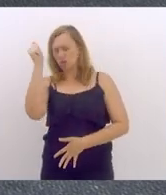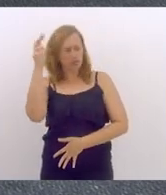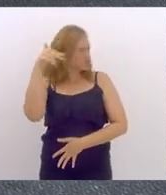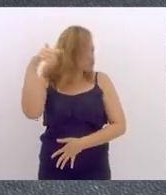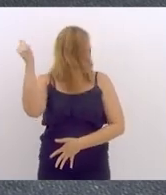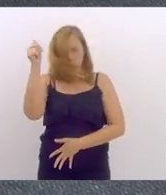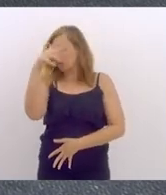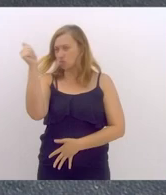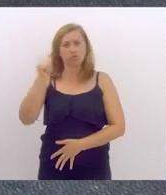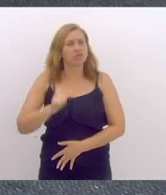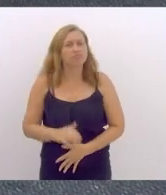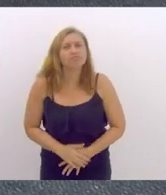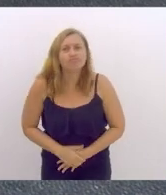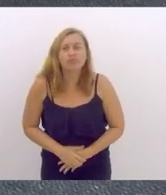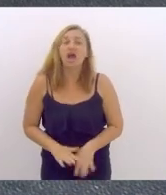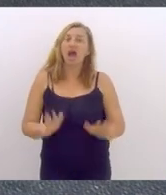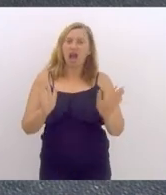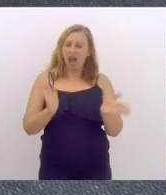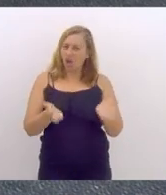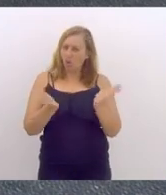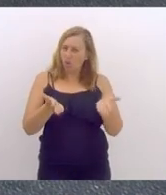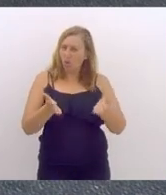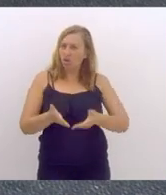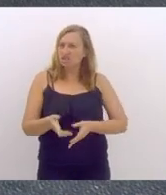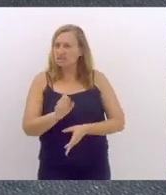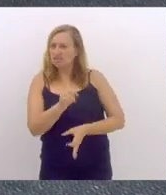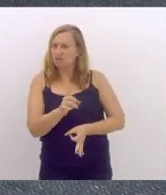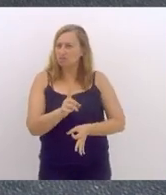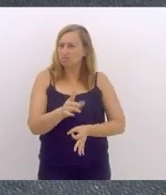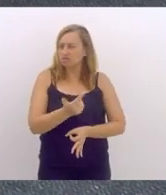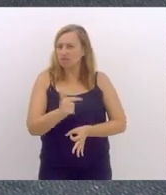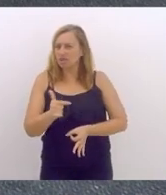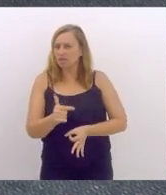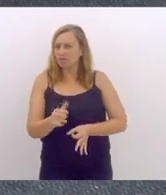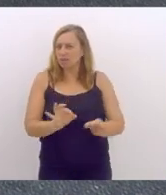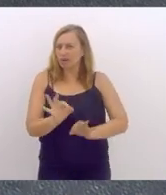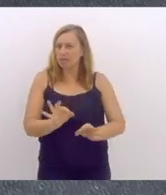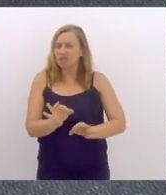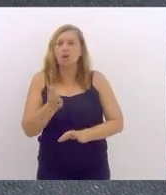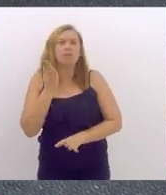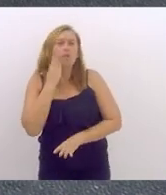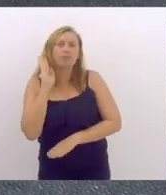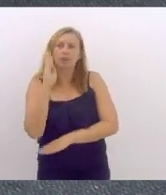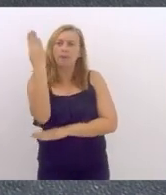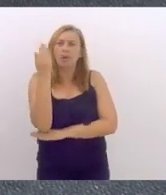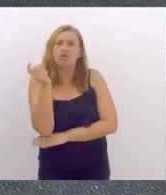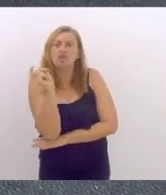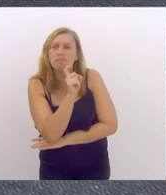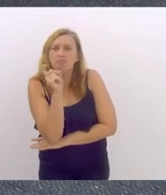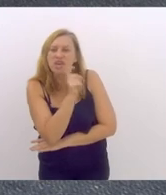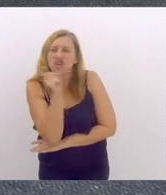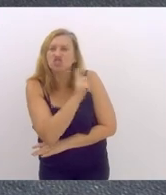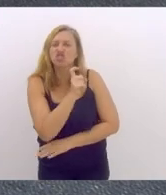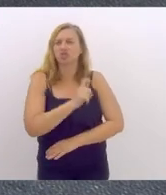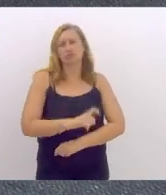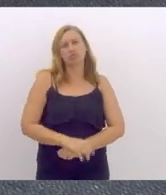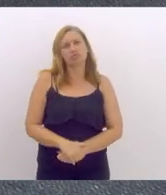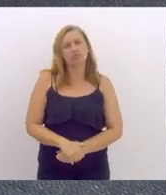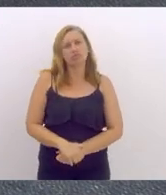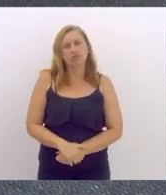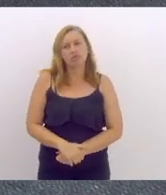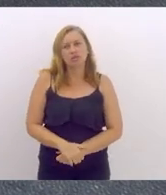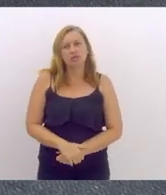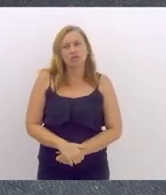despreparado mesmo agora além de despreparado cara de pau e mentiroso mentiroso